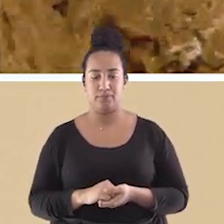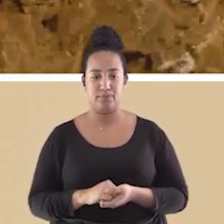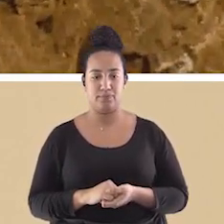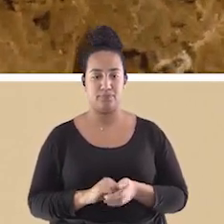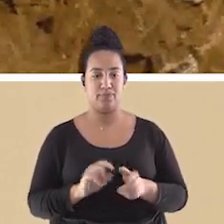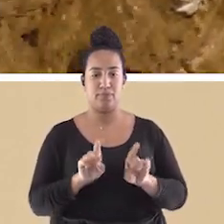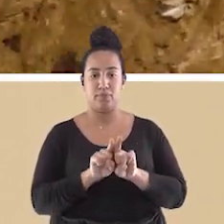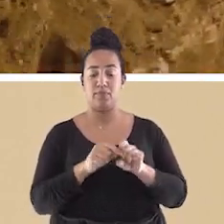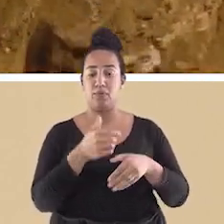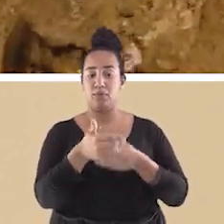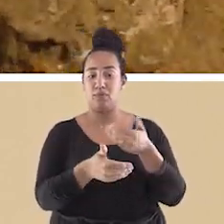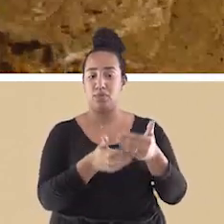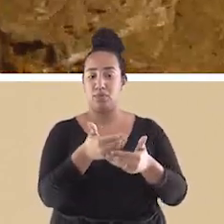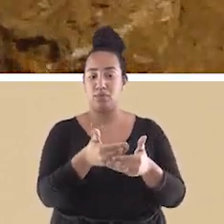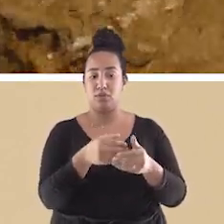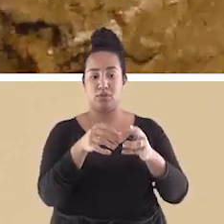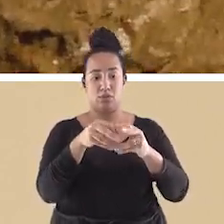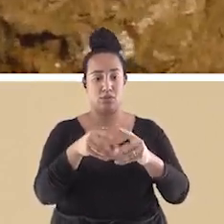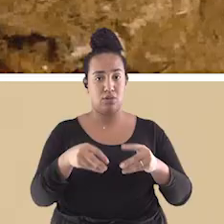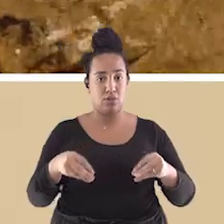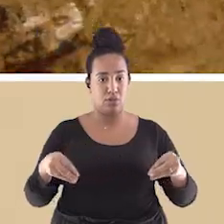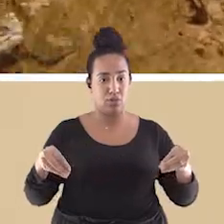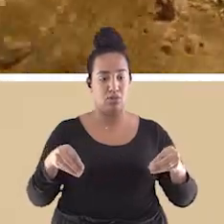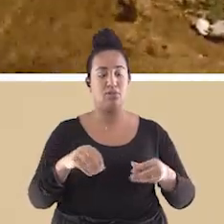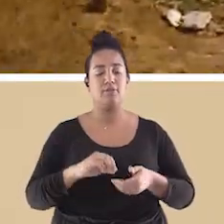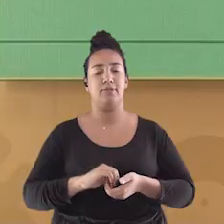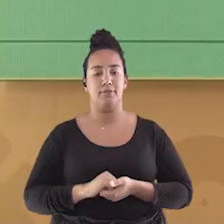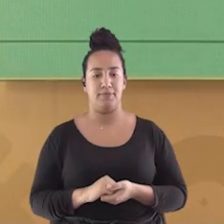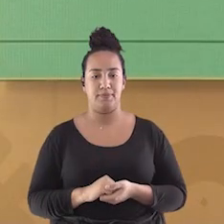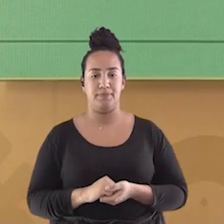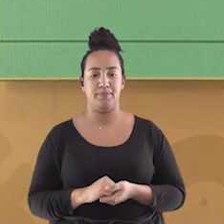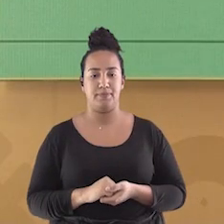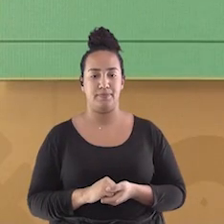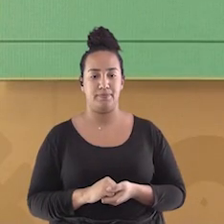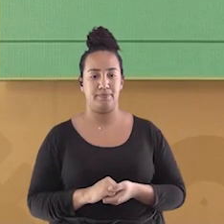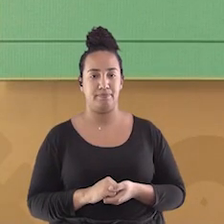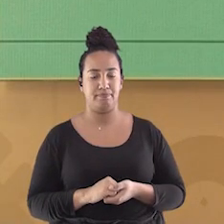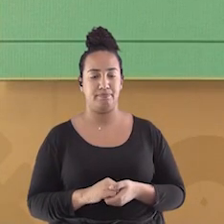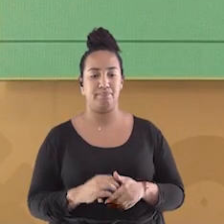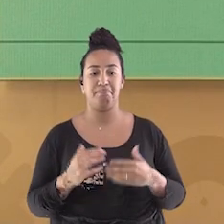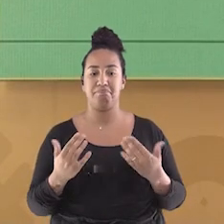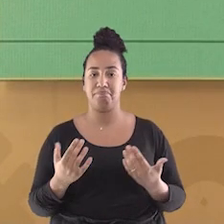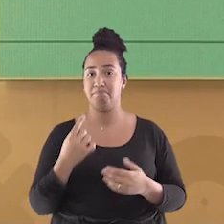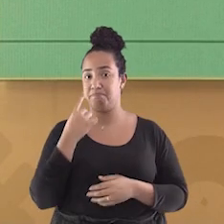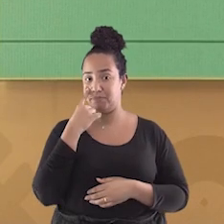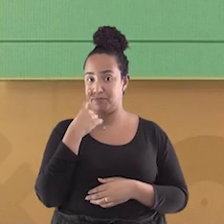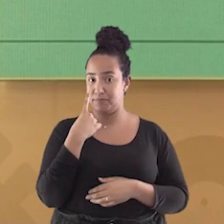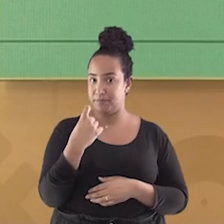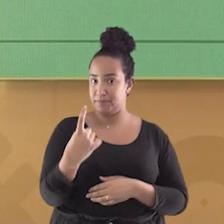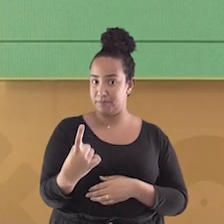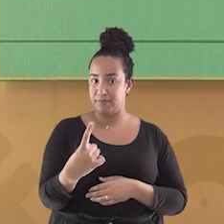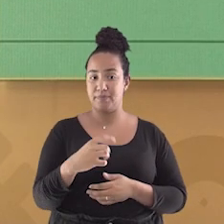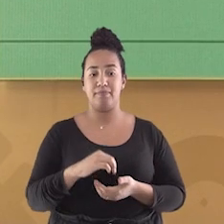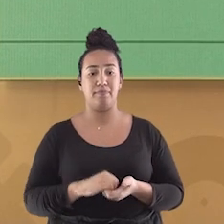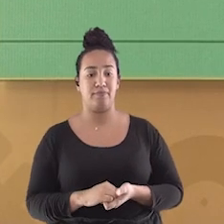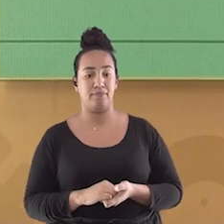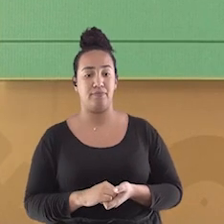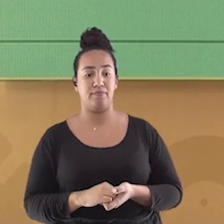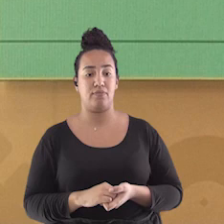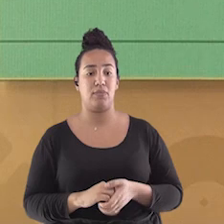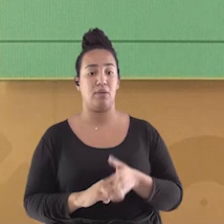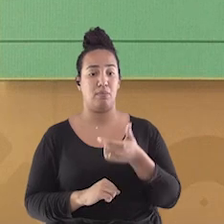E o processo erosivo que está se instalando aqui. Viram que interessante? A